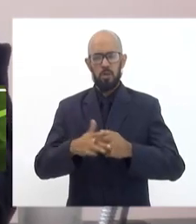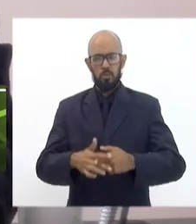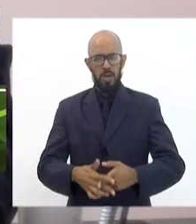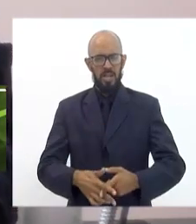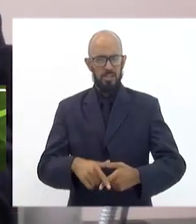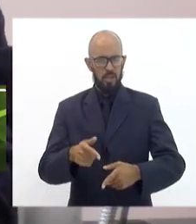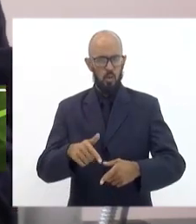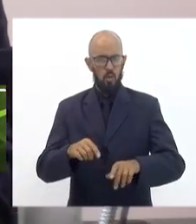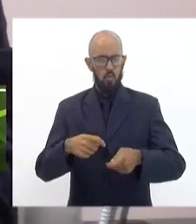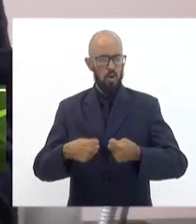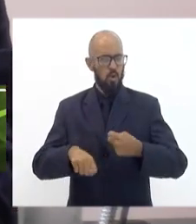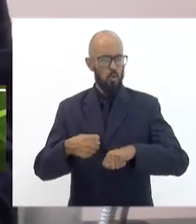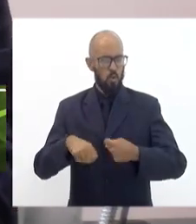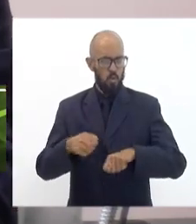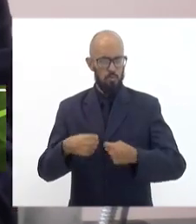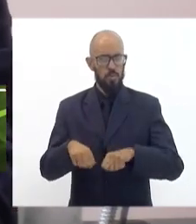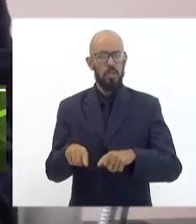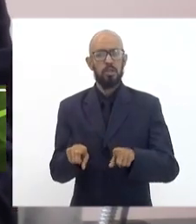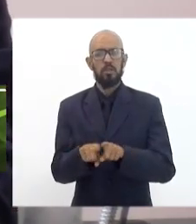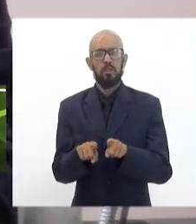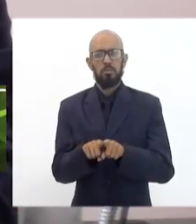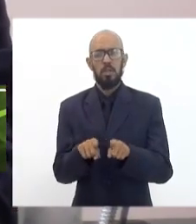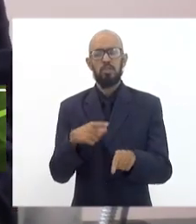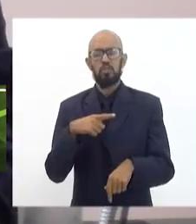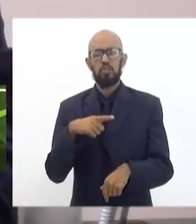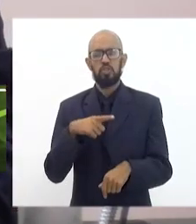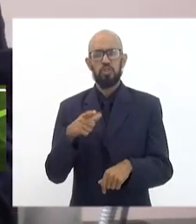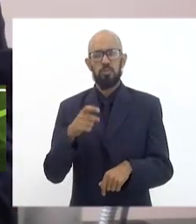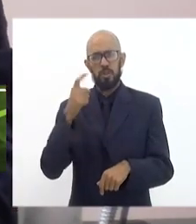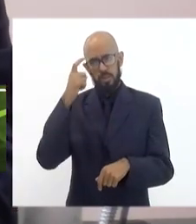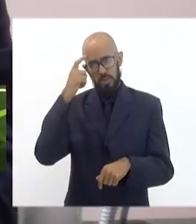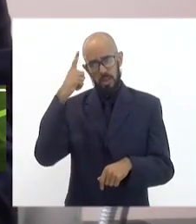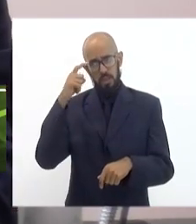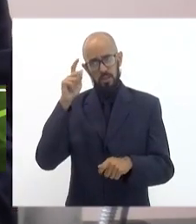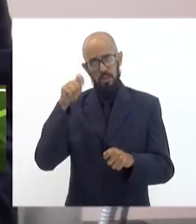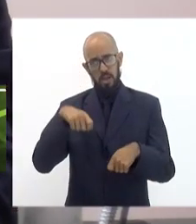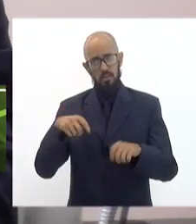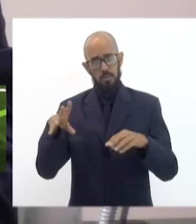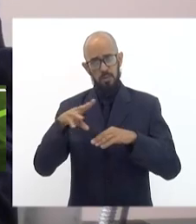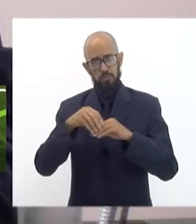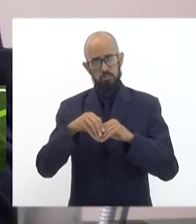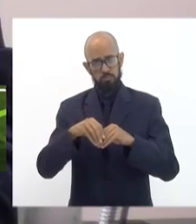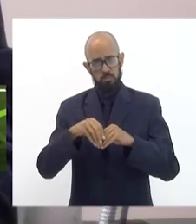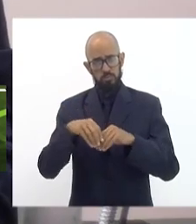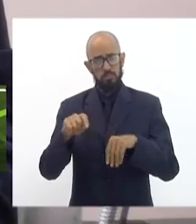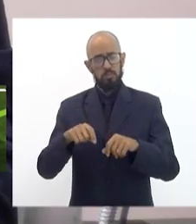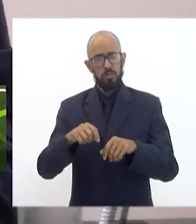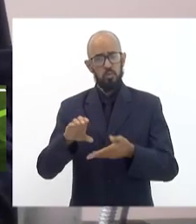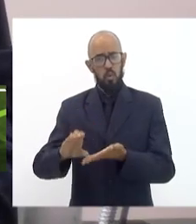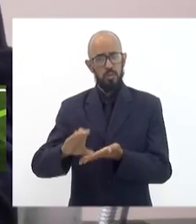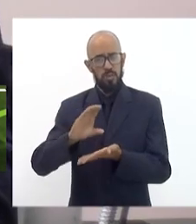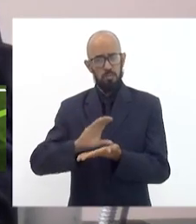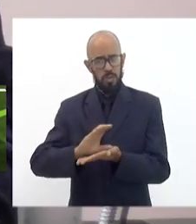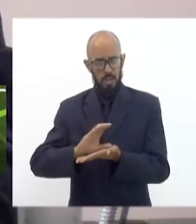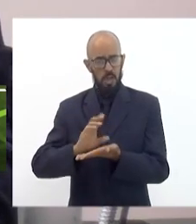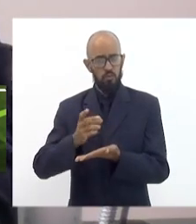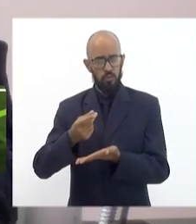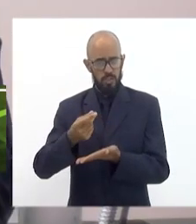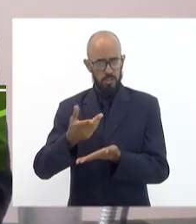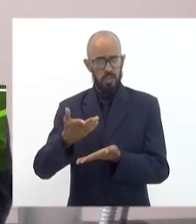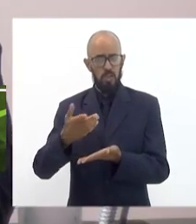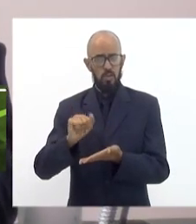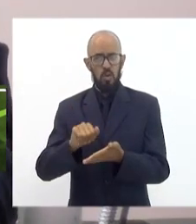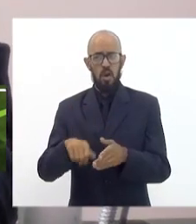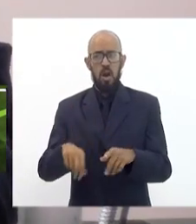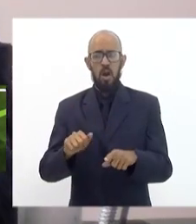estado do Rio de Janeiro já tinha uma previsão de você é ter um incremento orçamentário e financeiro por essa própria